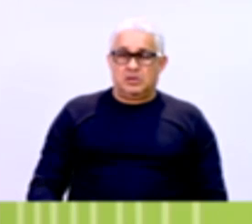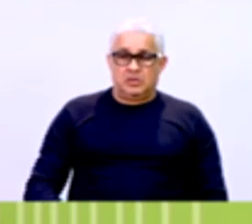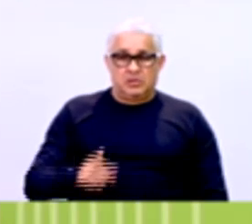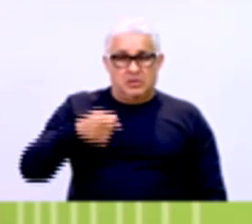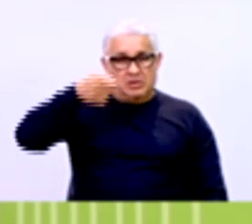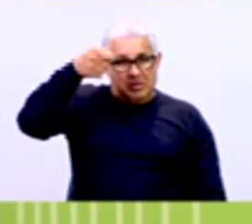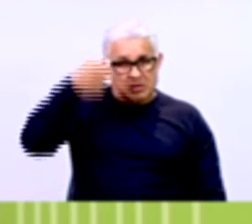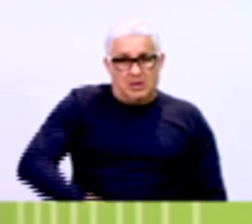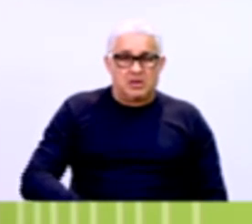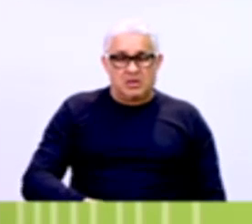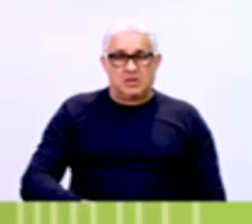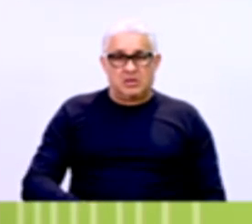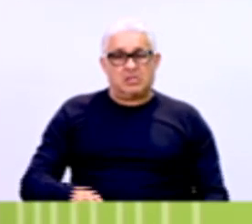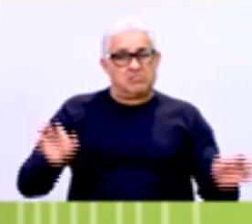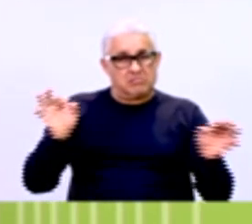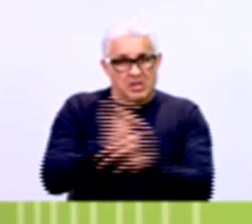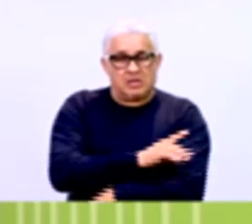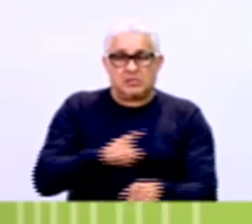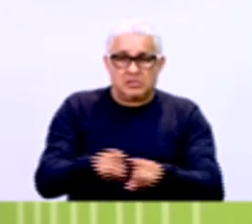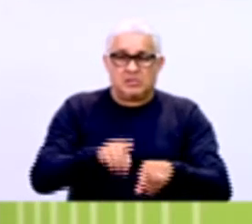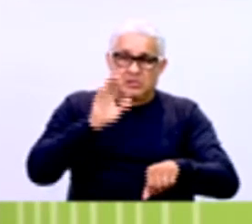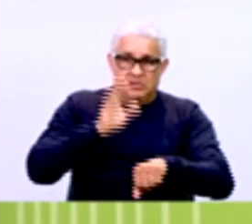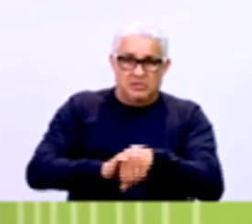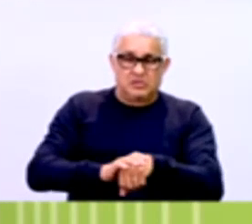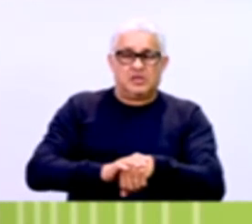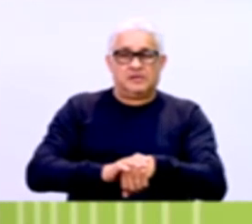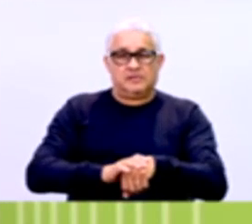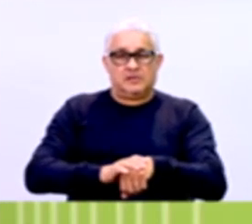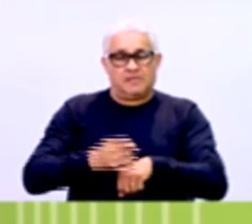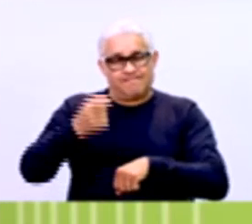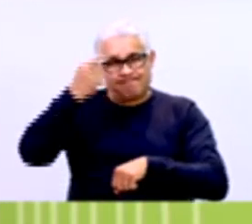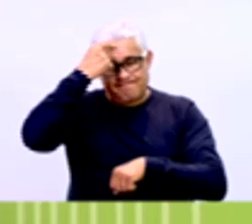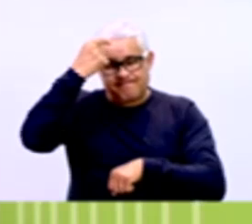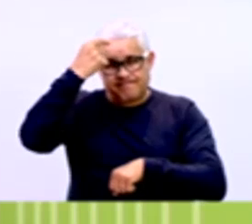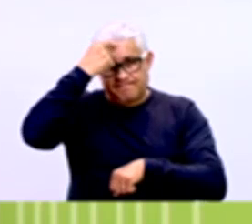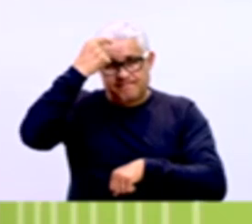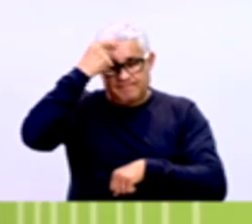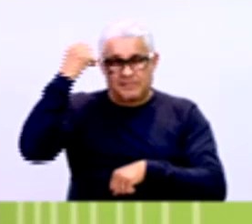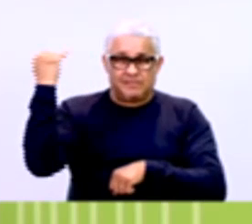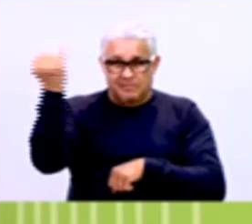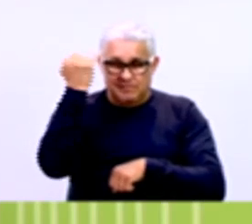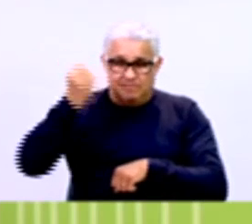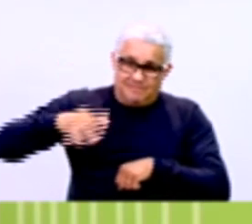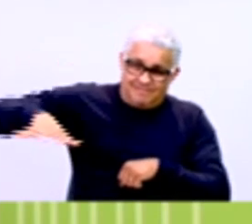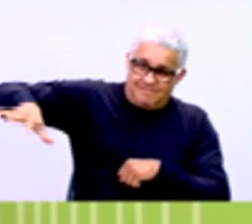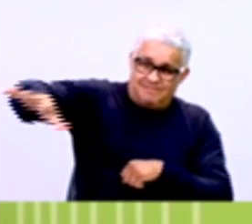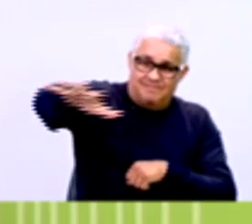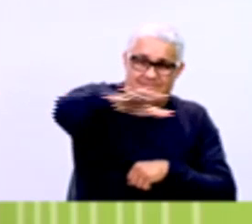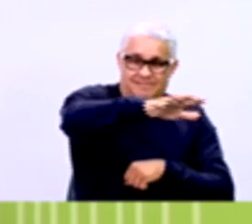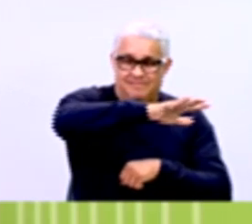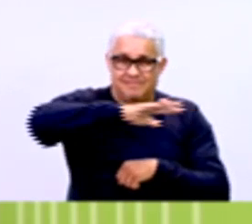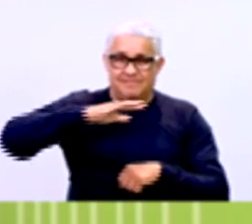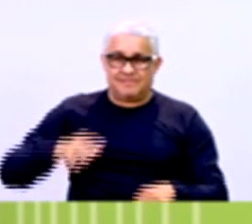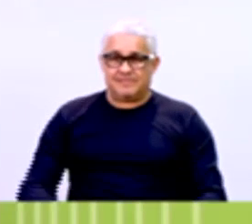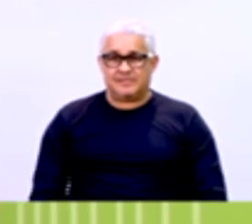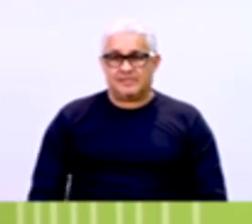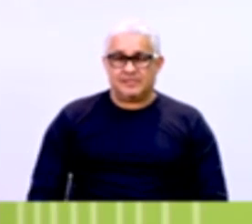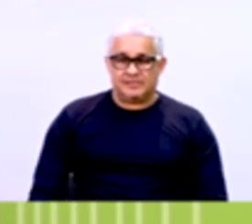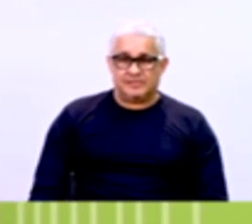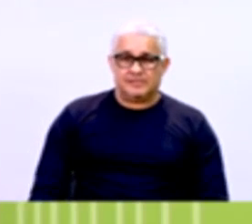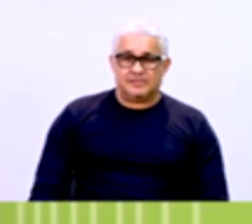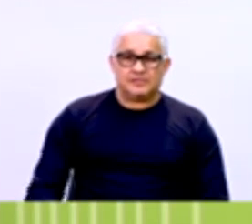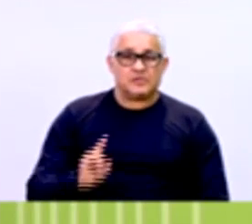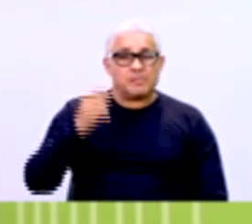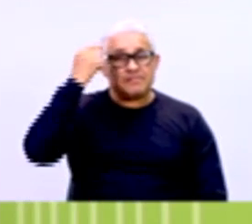mas uma postura de agir de forma consciente com relação à importância do meio ambiente. Isso aí, gente, é não